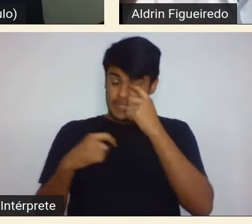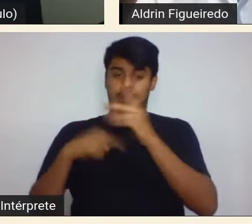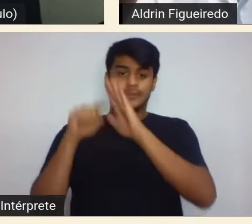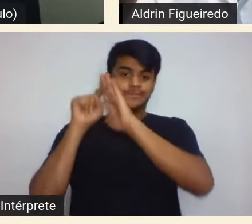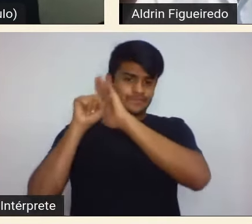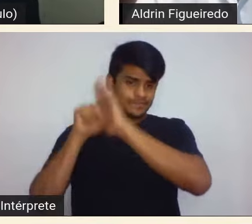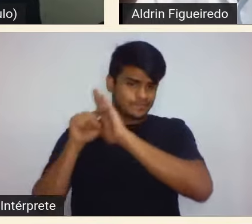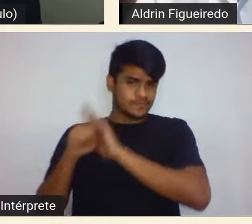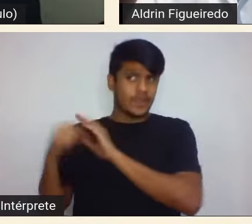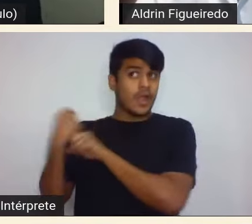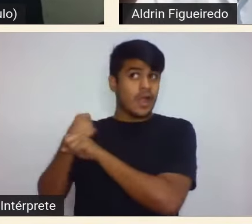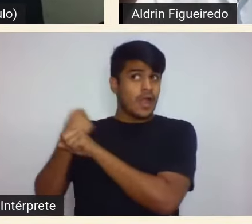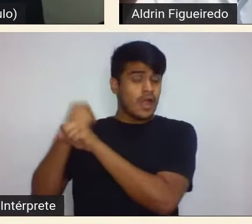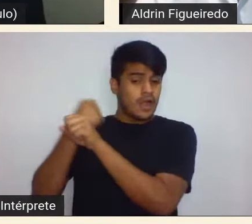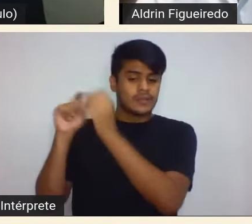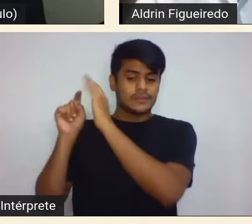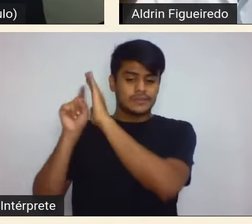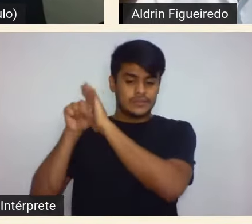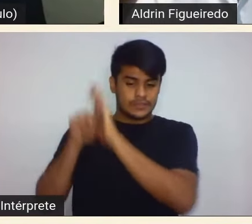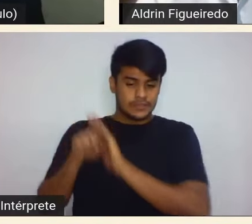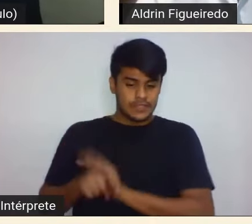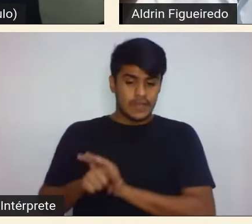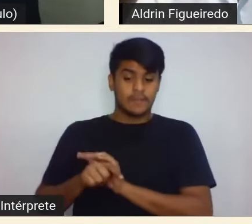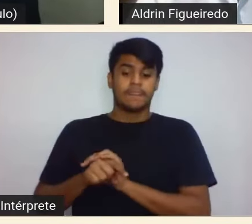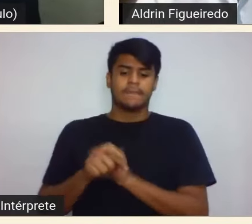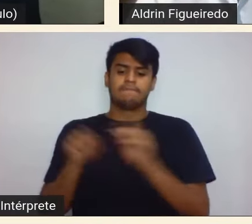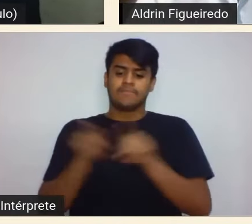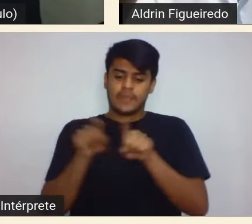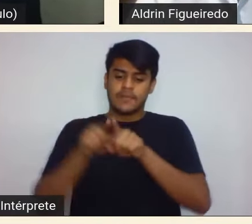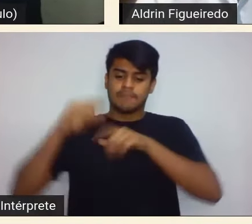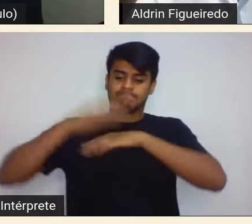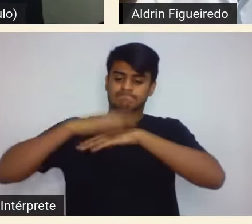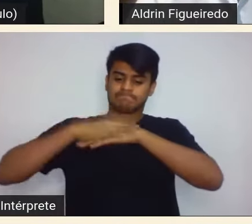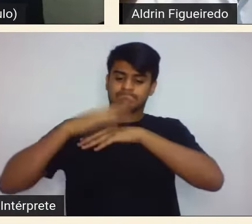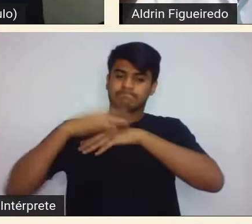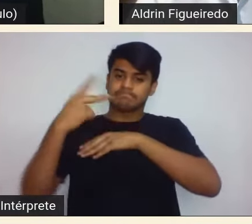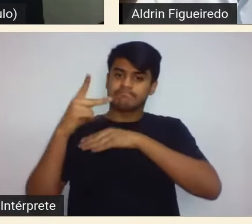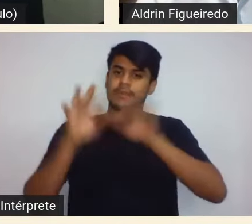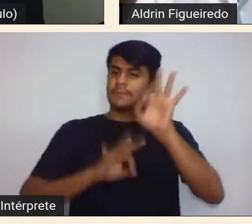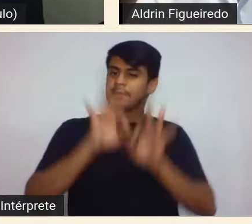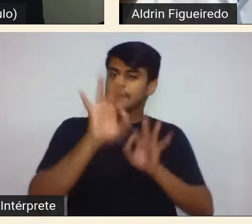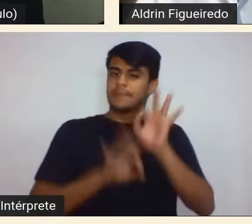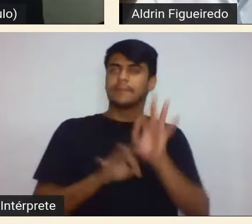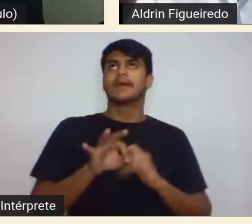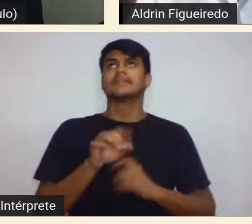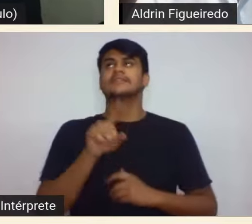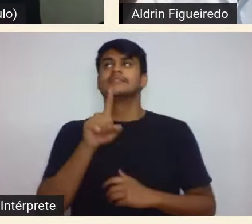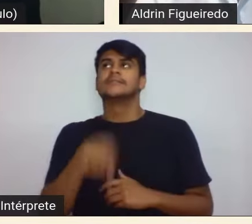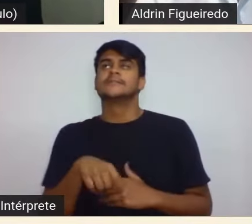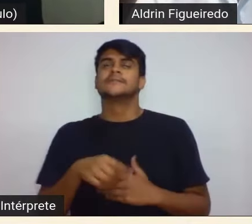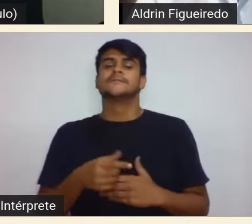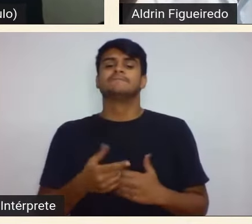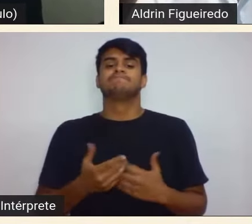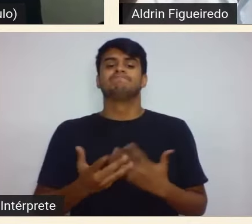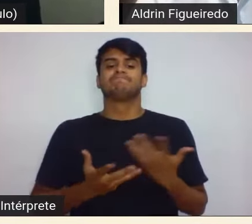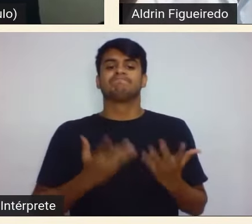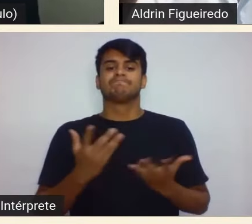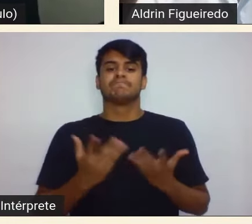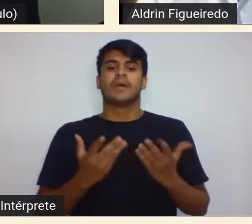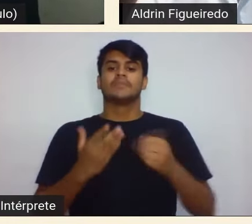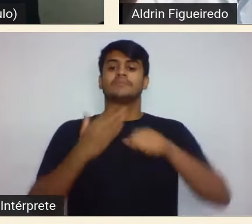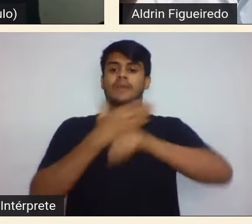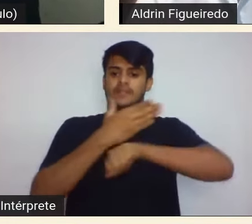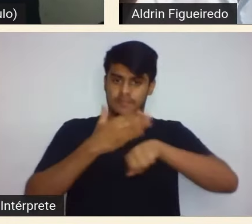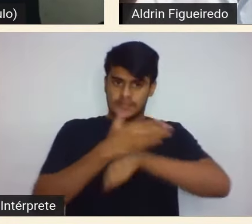últimos anos e a partir do qual ele prepara uma